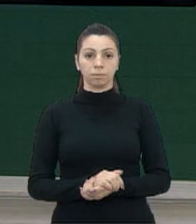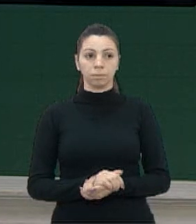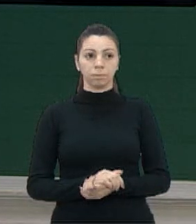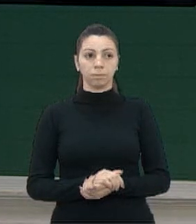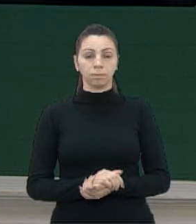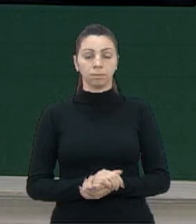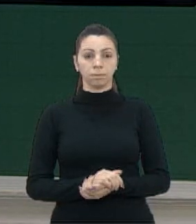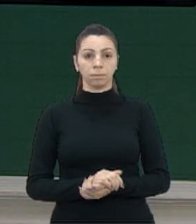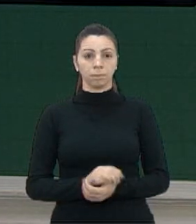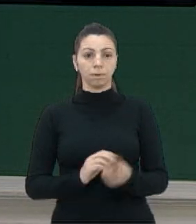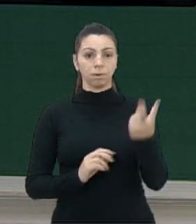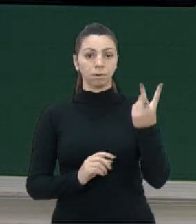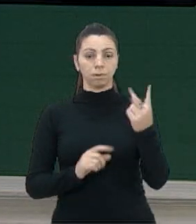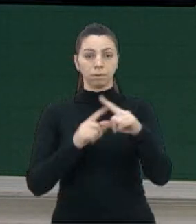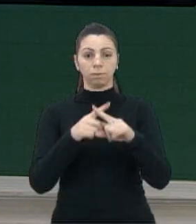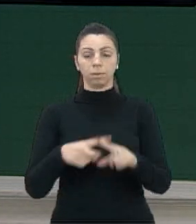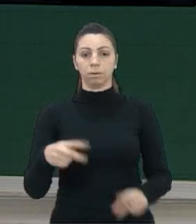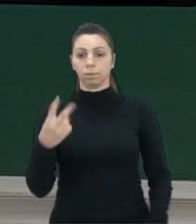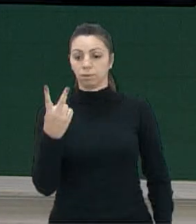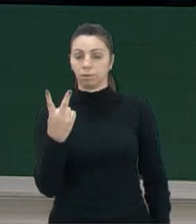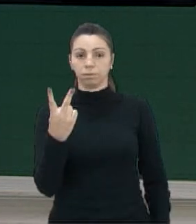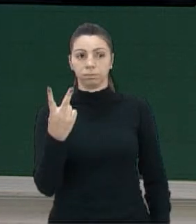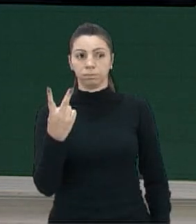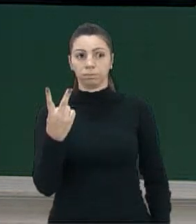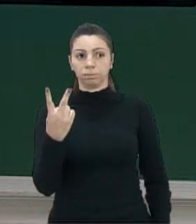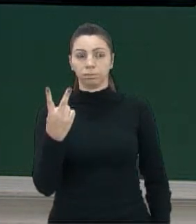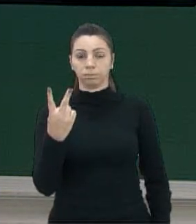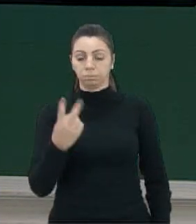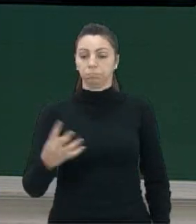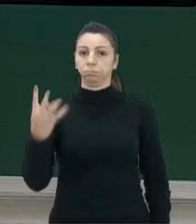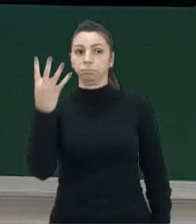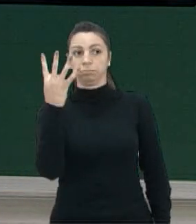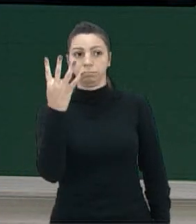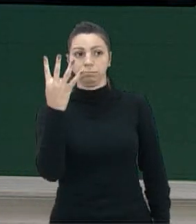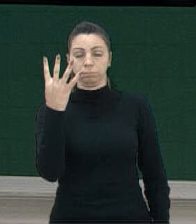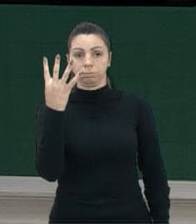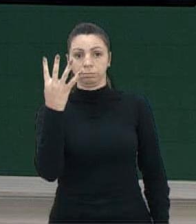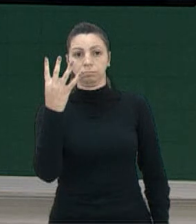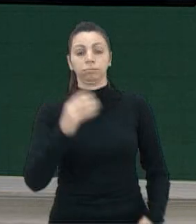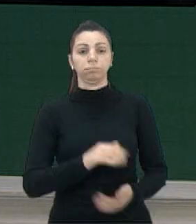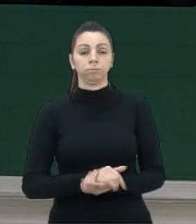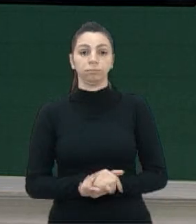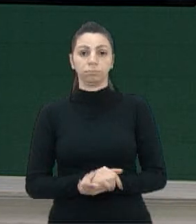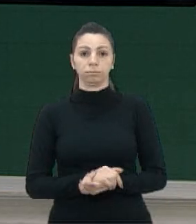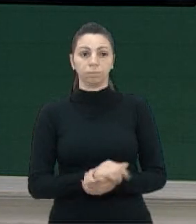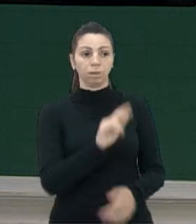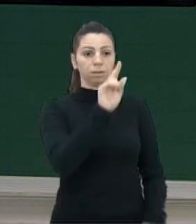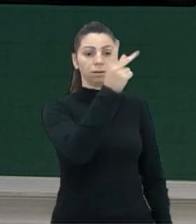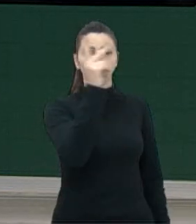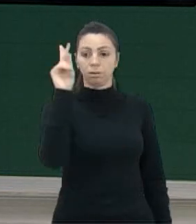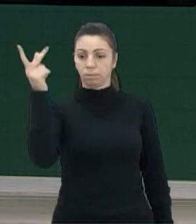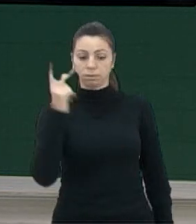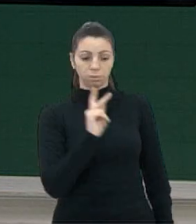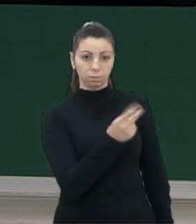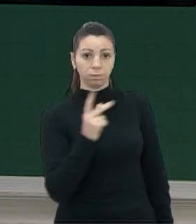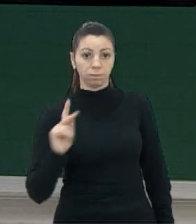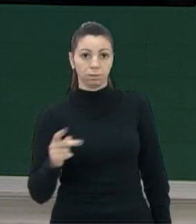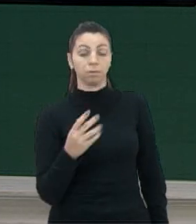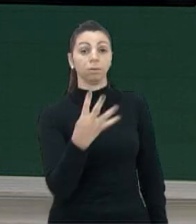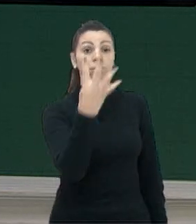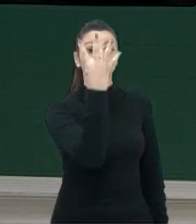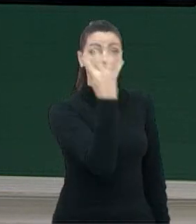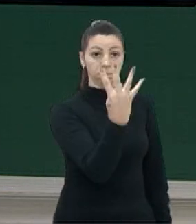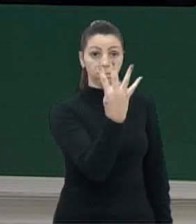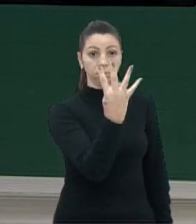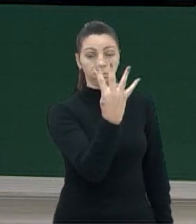2 vezes 2, que está subscrito aqui no hidrogênio, 4. 1, 2, 3, 4 moléculas de hidrogênio deste lado aqui,